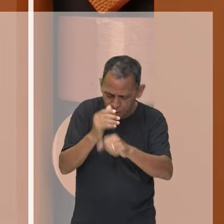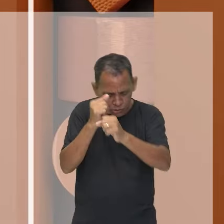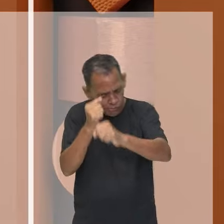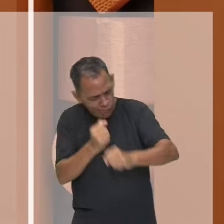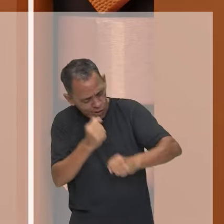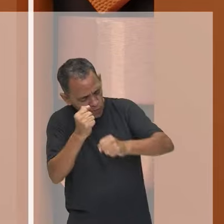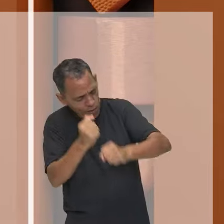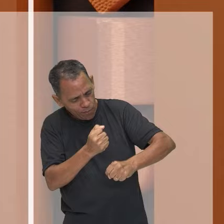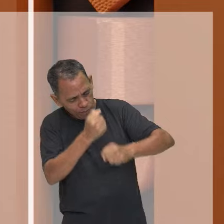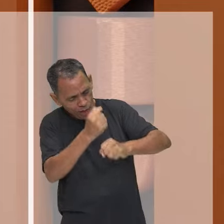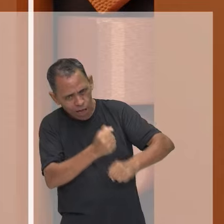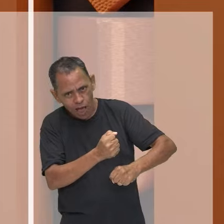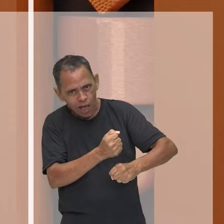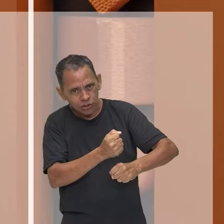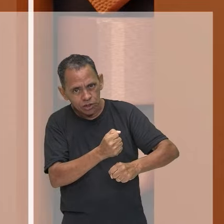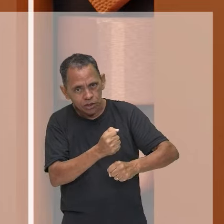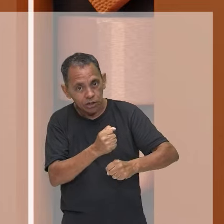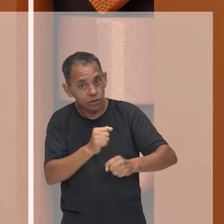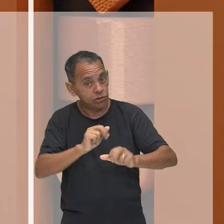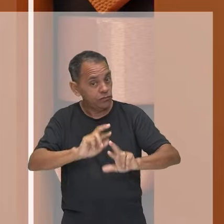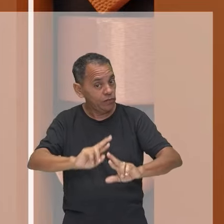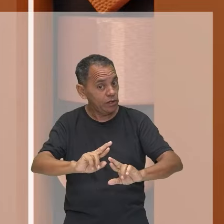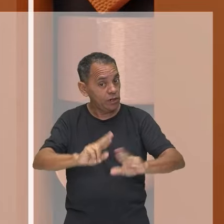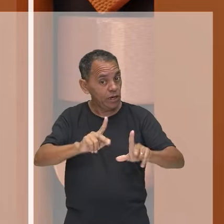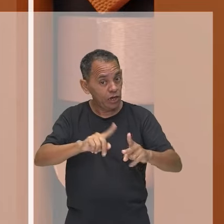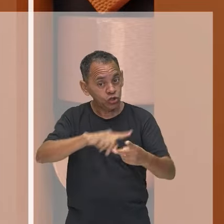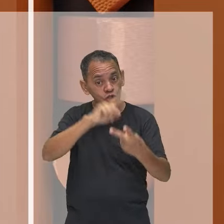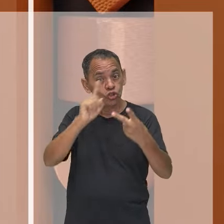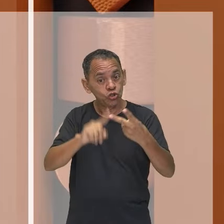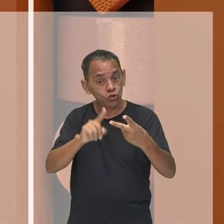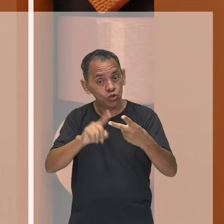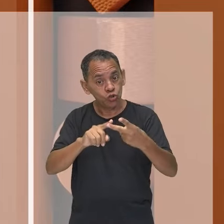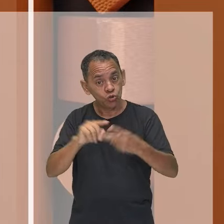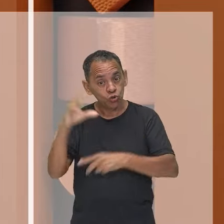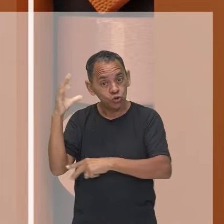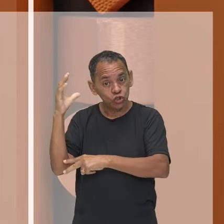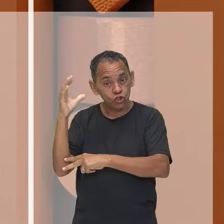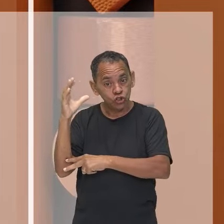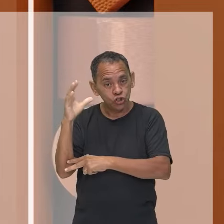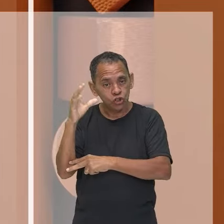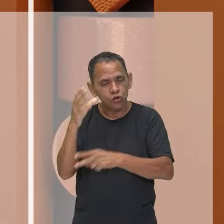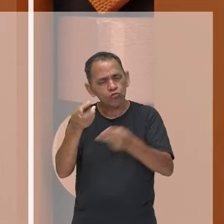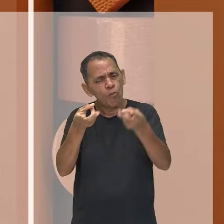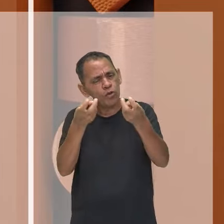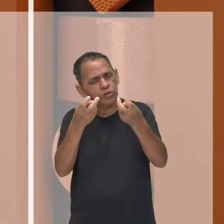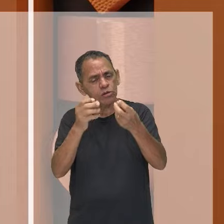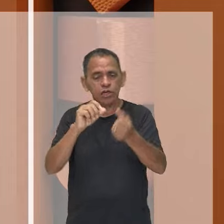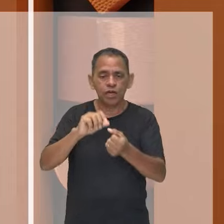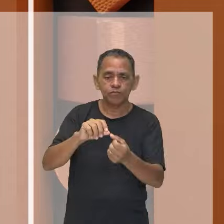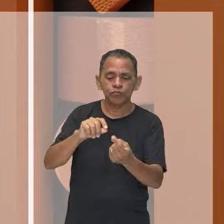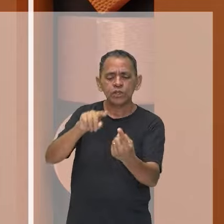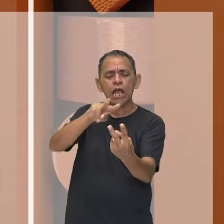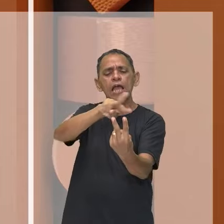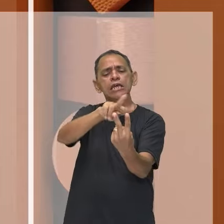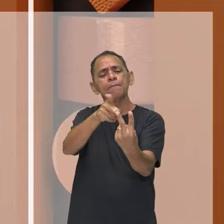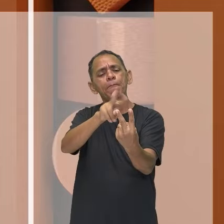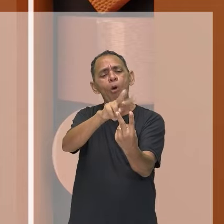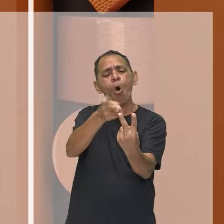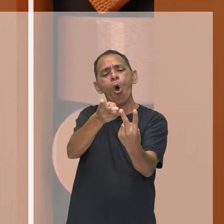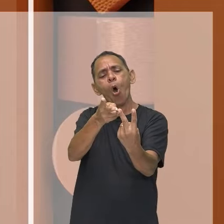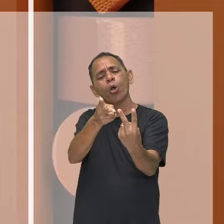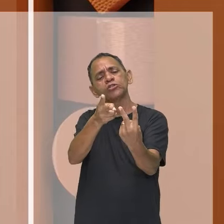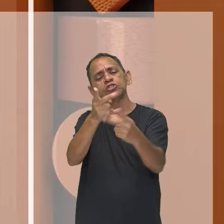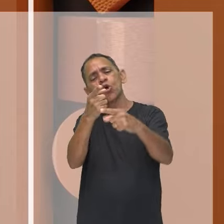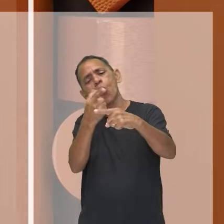observação, ele vai criar o problema, né? Ele vai ver a hipótese desse problema, ele vai buscar, né,